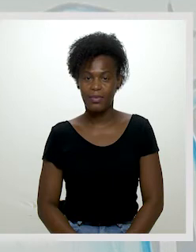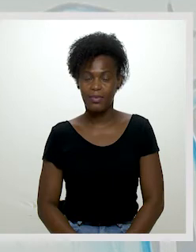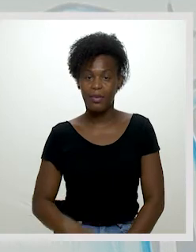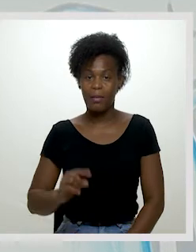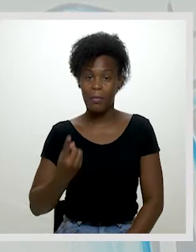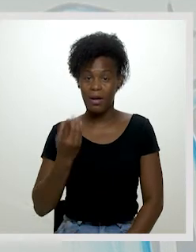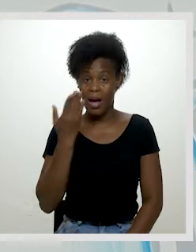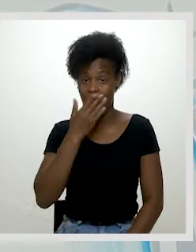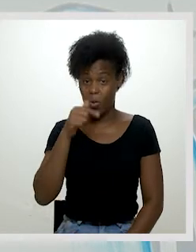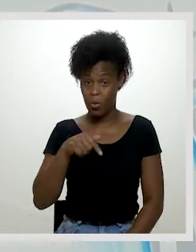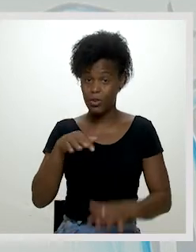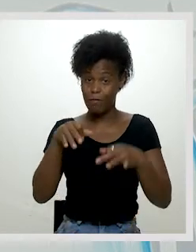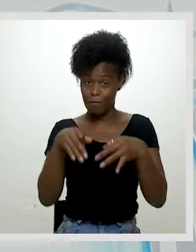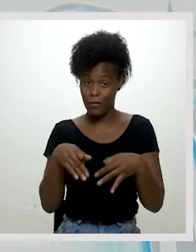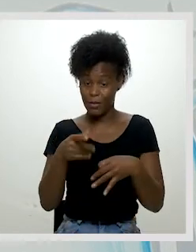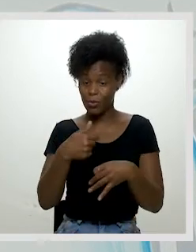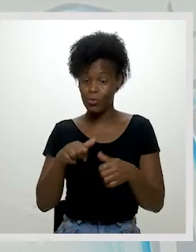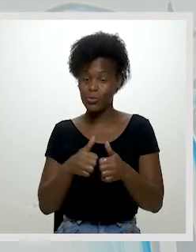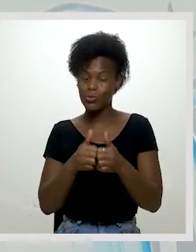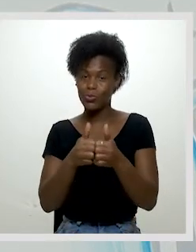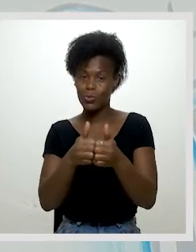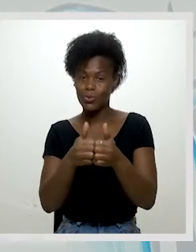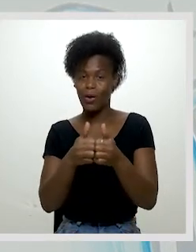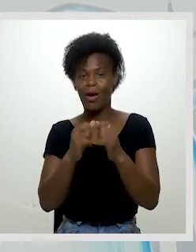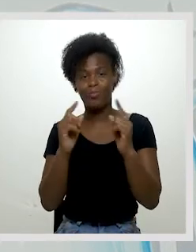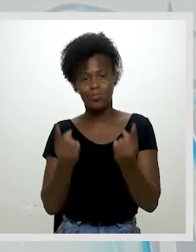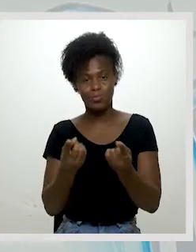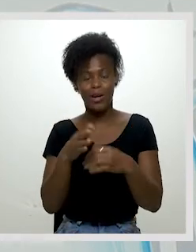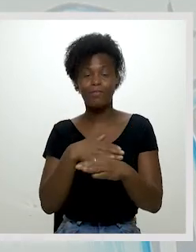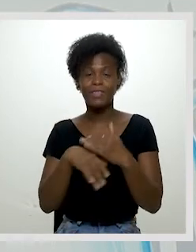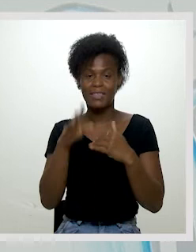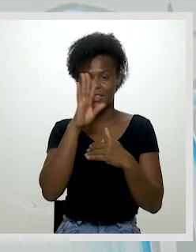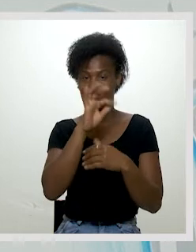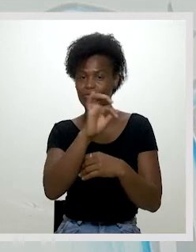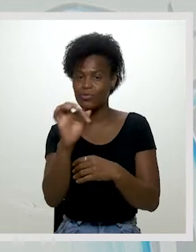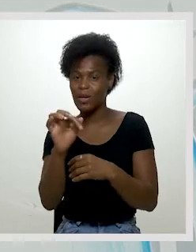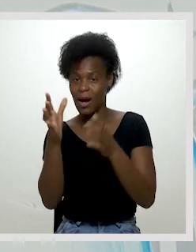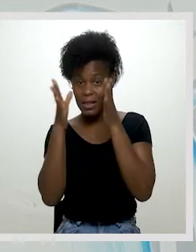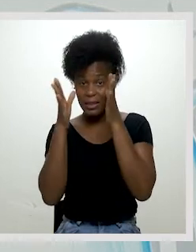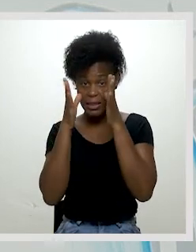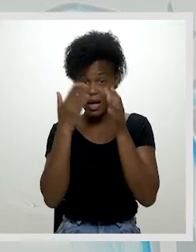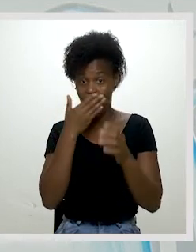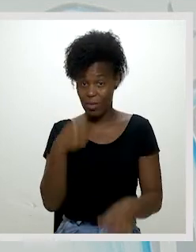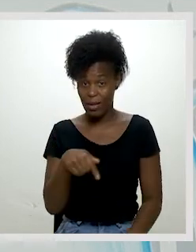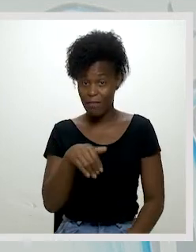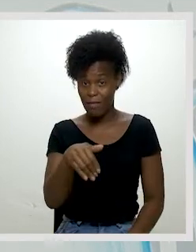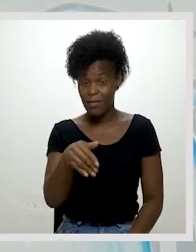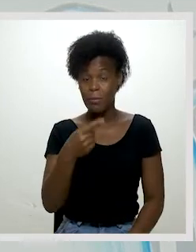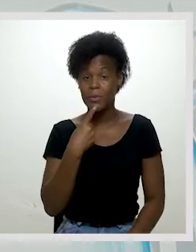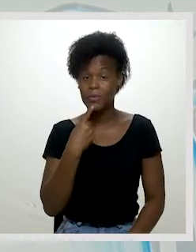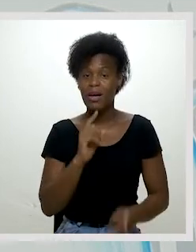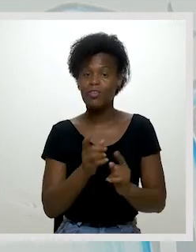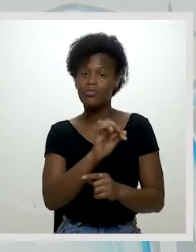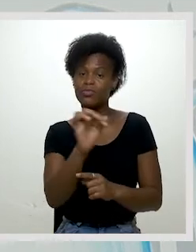Para terminarmos a aula de hoje, vamos juntos fazer um resumo. Se vocês estiveram atentos durante a aula, vão